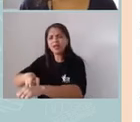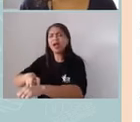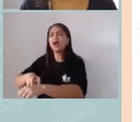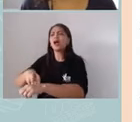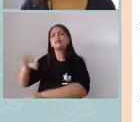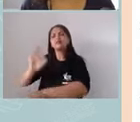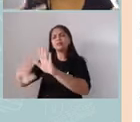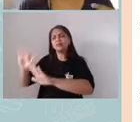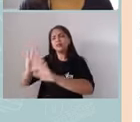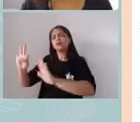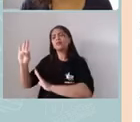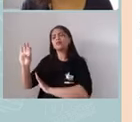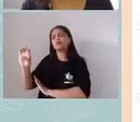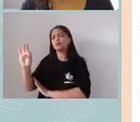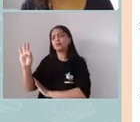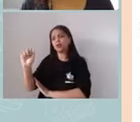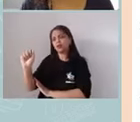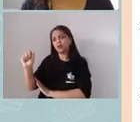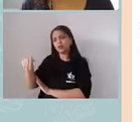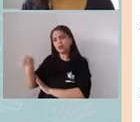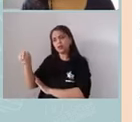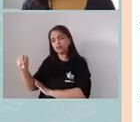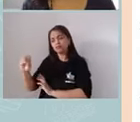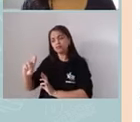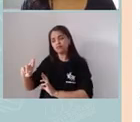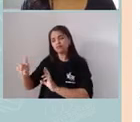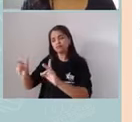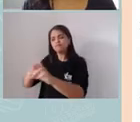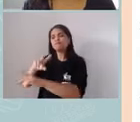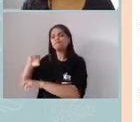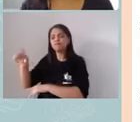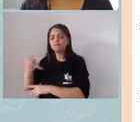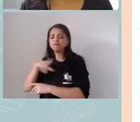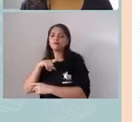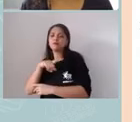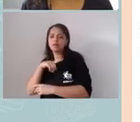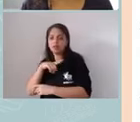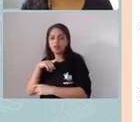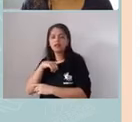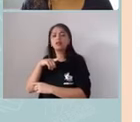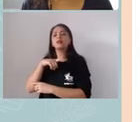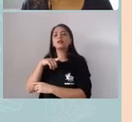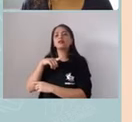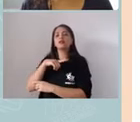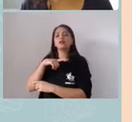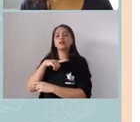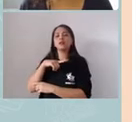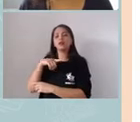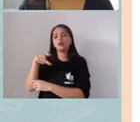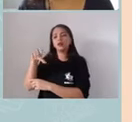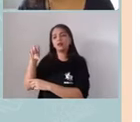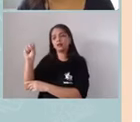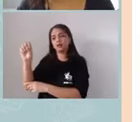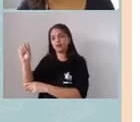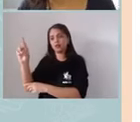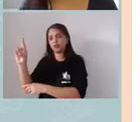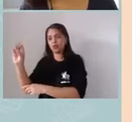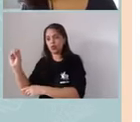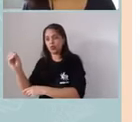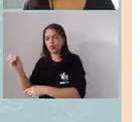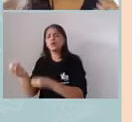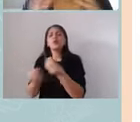doença infecciosa, certo? Existem vários tipos, ok? Eu vou falar aqui para vocês como é que são produzidos esses